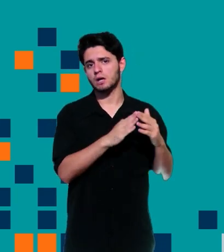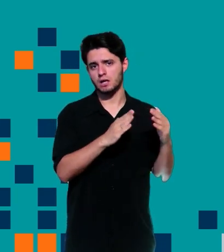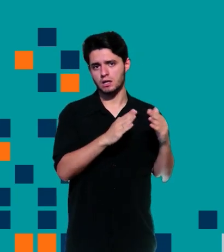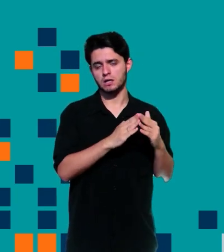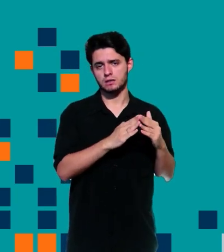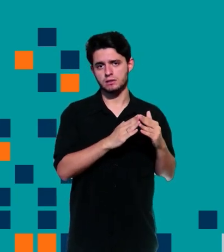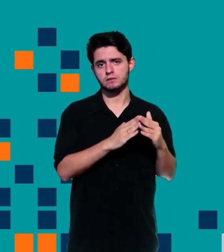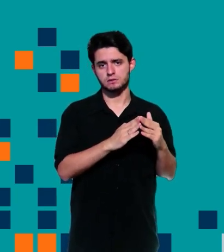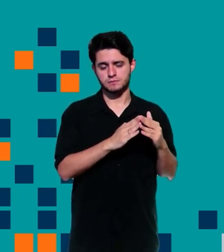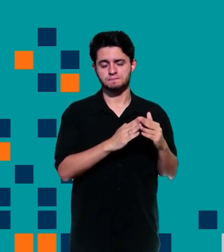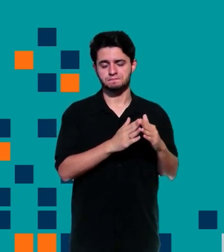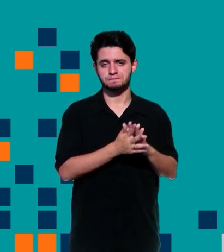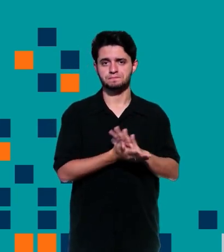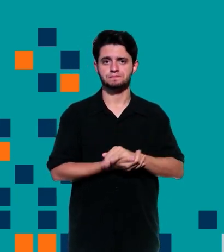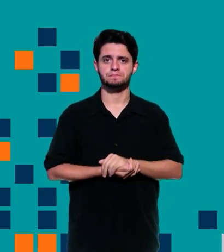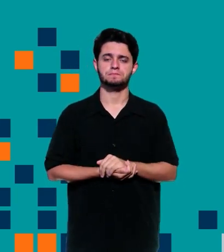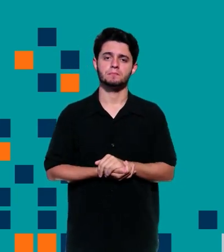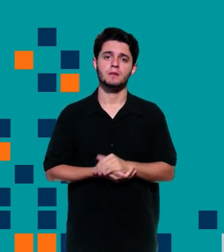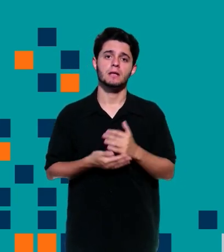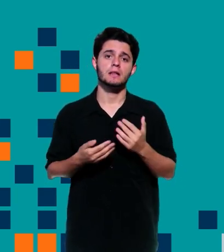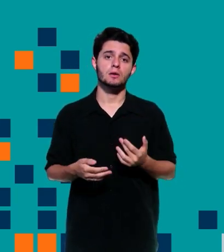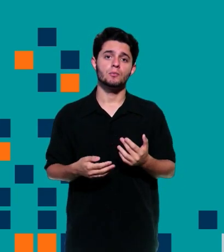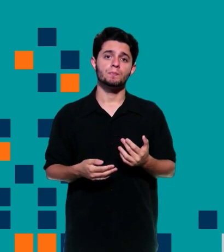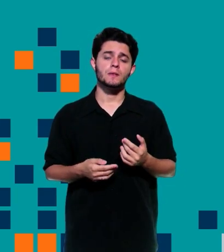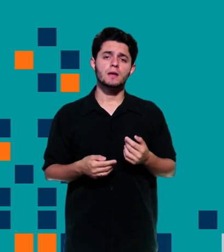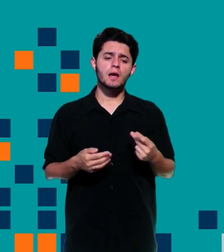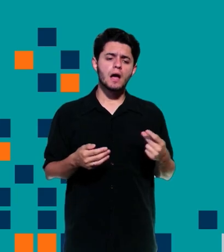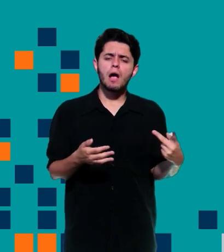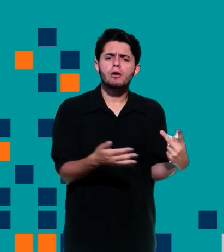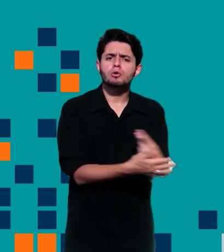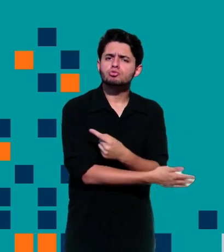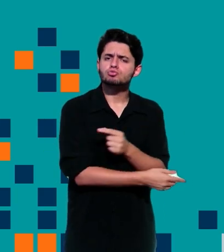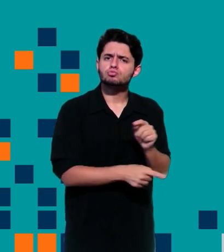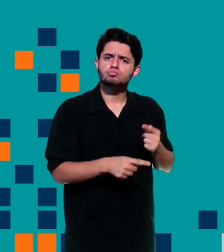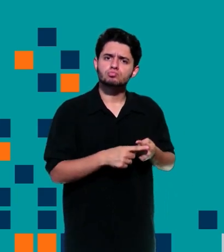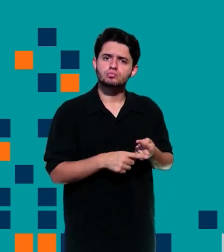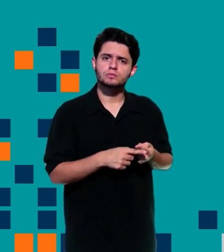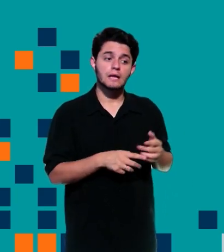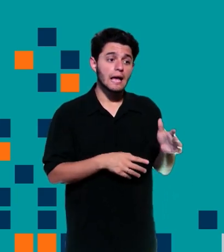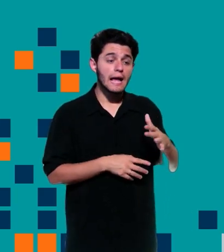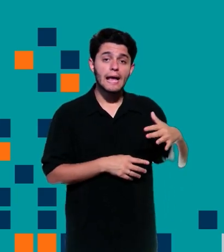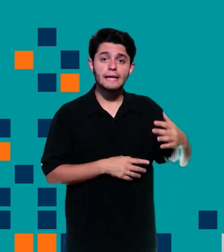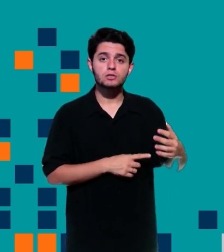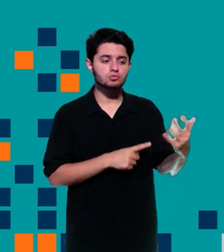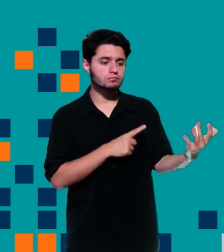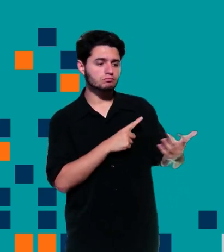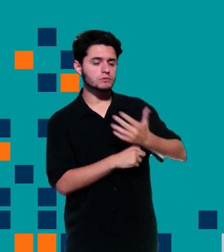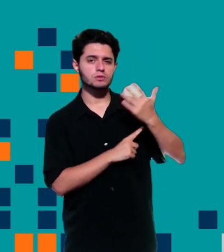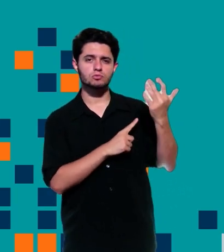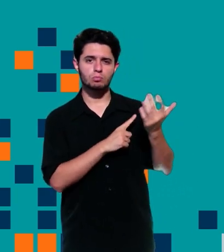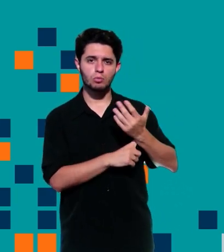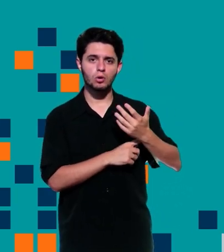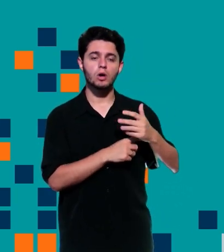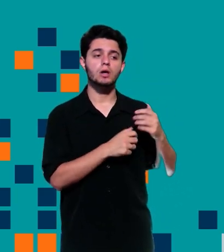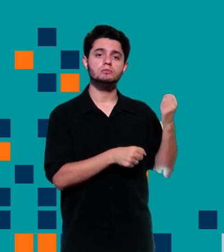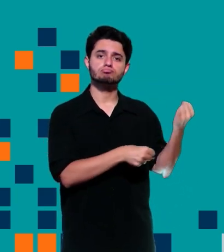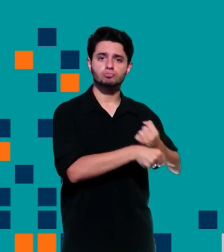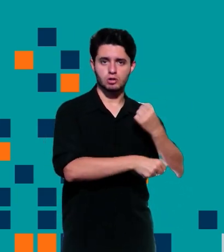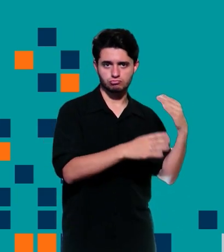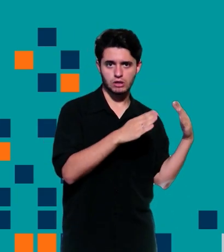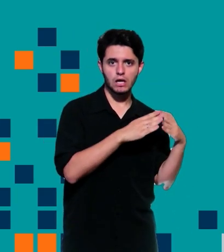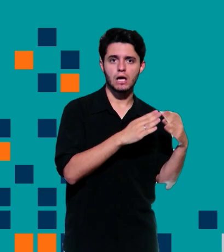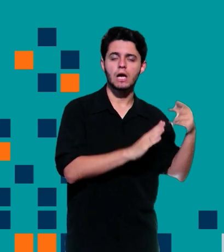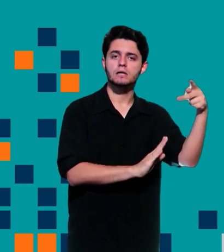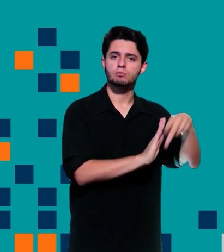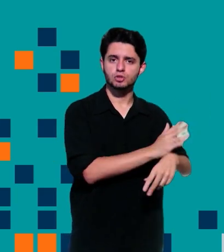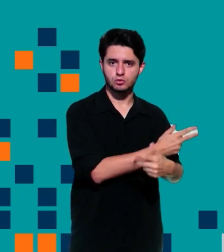de residência, que nos deu suporte para a experimentação e chegar numa escala que era o que a gente